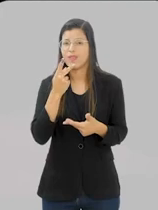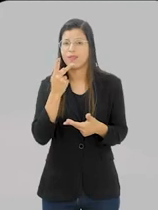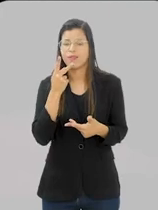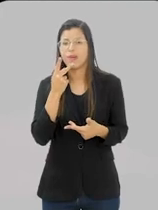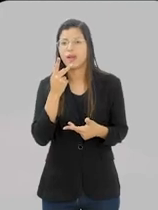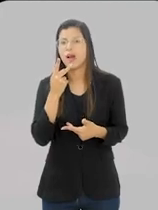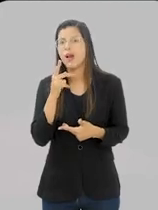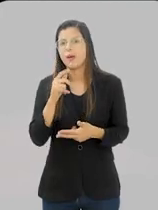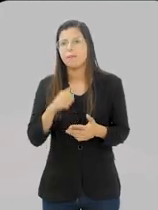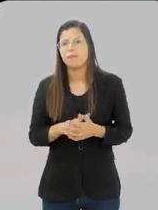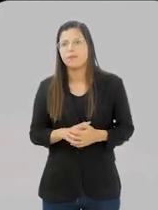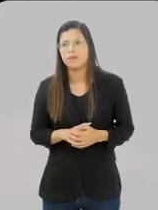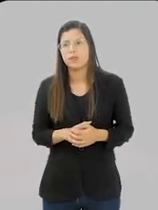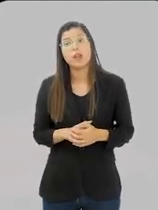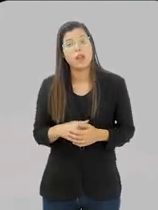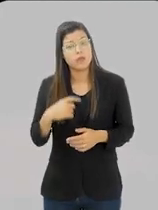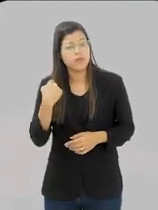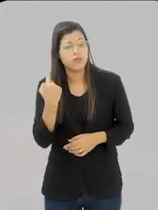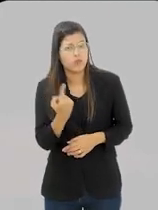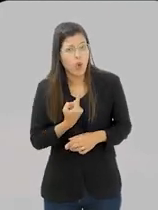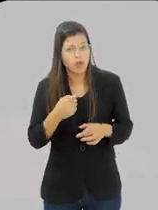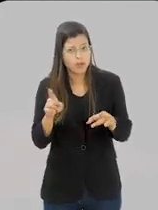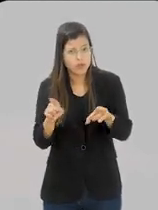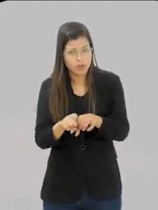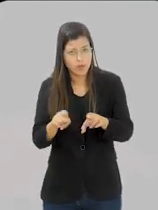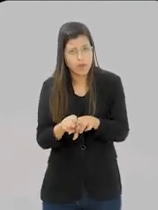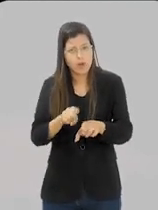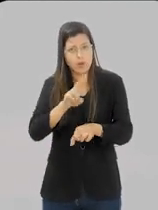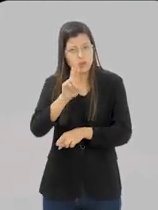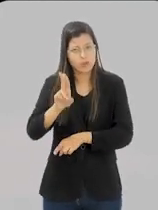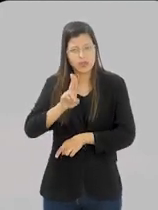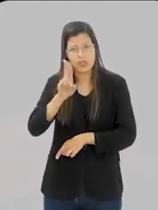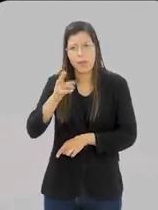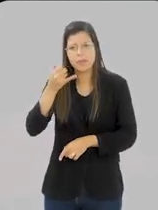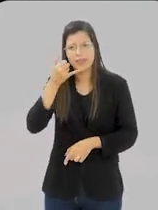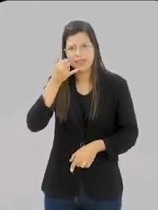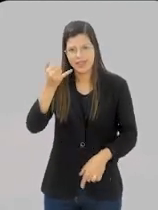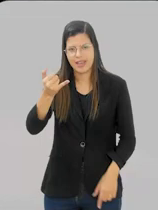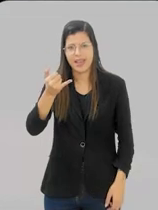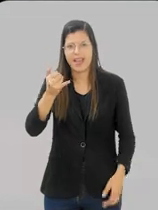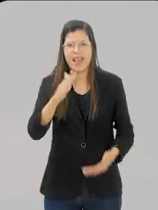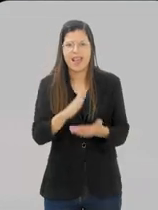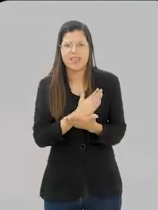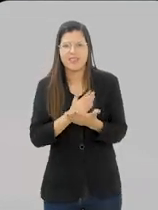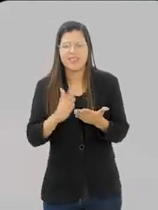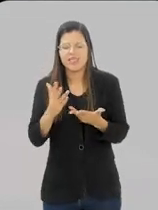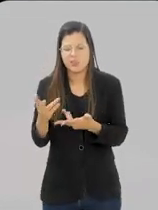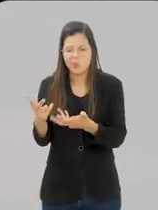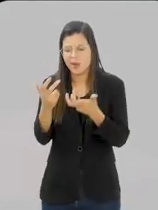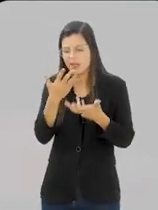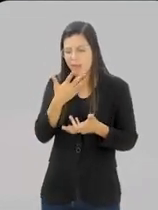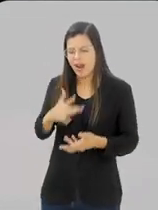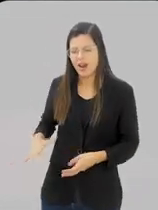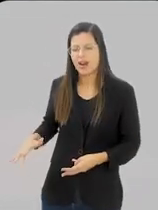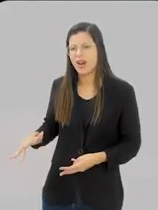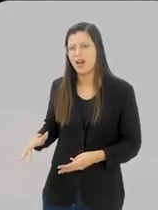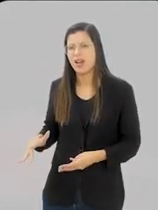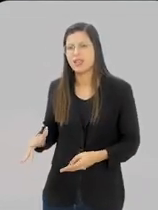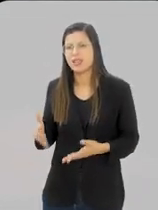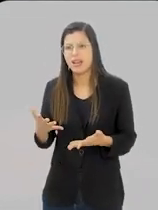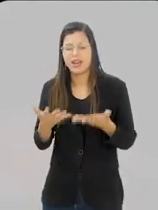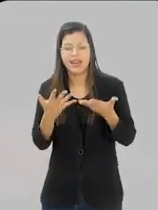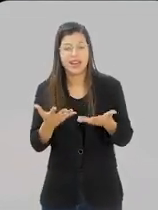abordar é o uso que a gente faz das telas. Porque tantas vezes a gente vê a criança